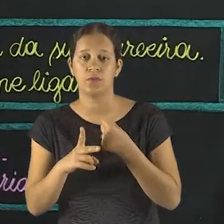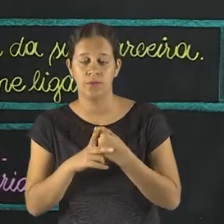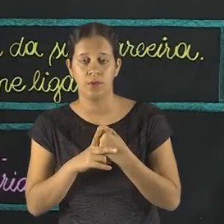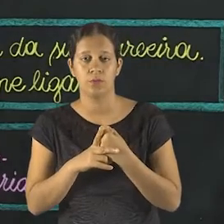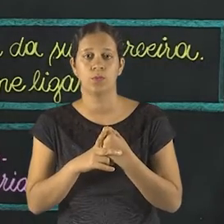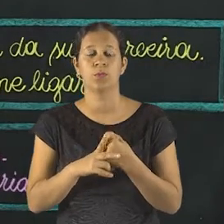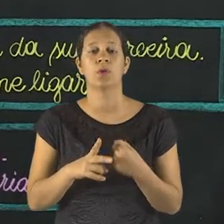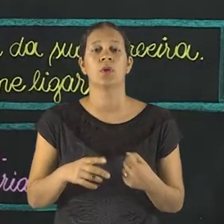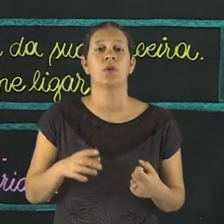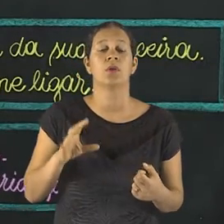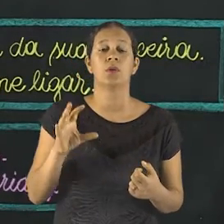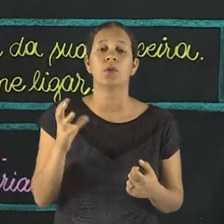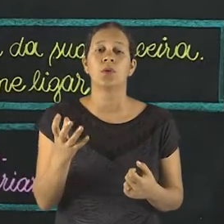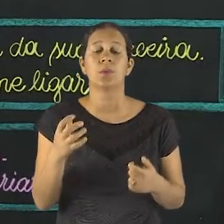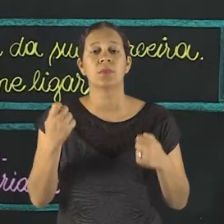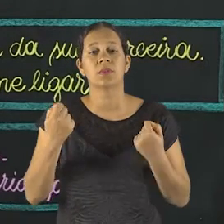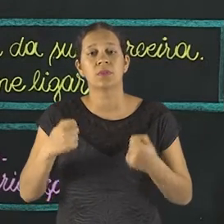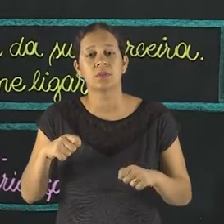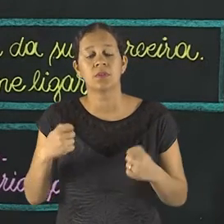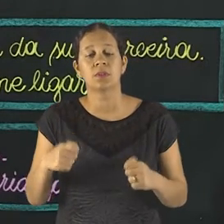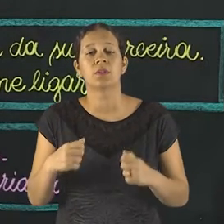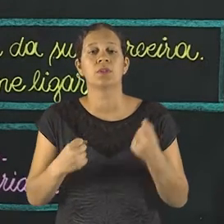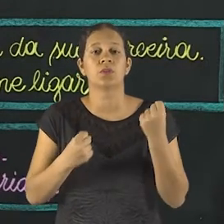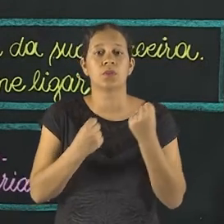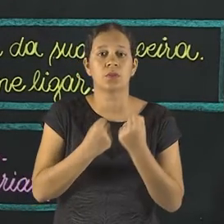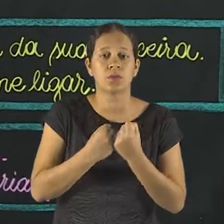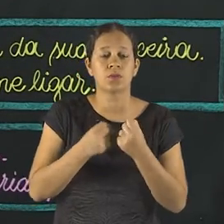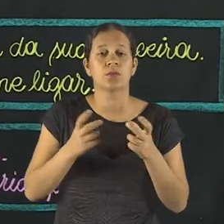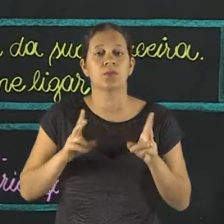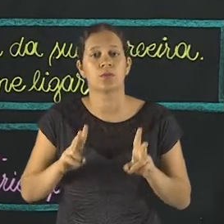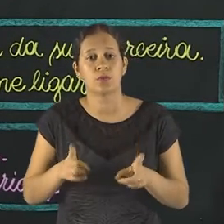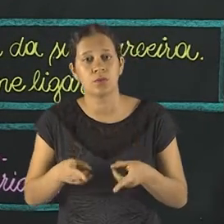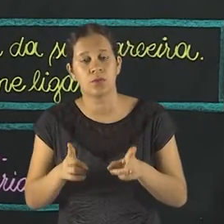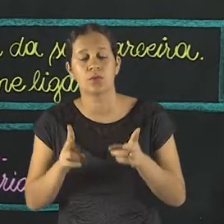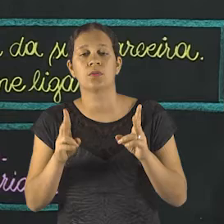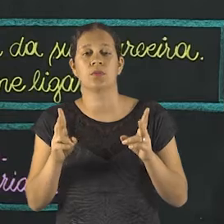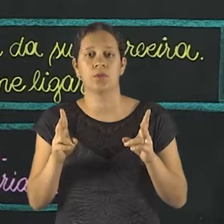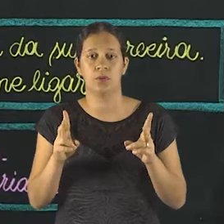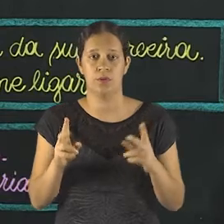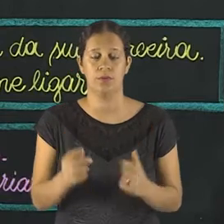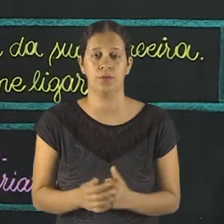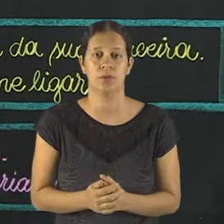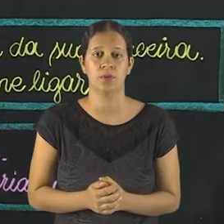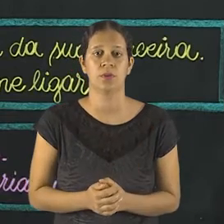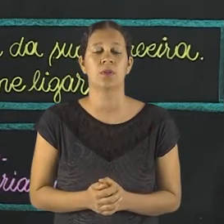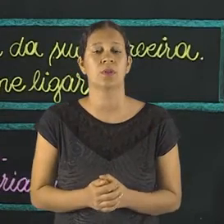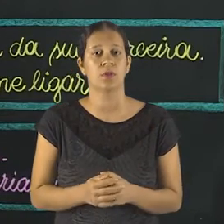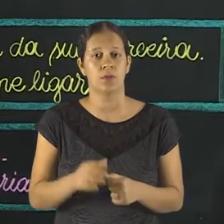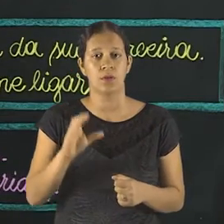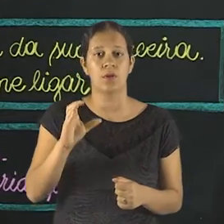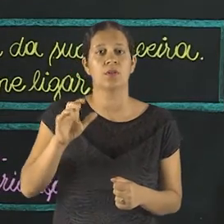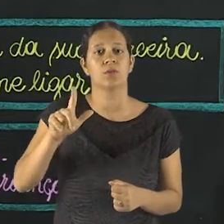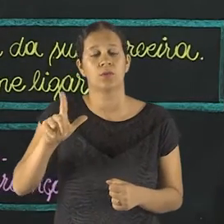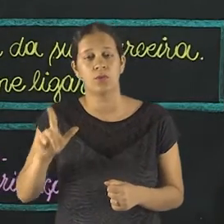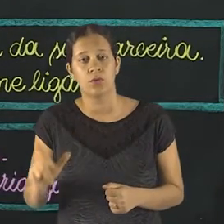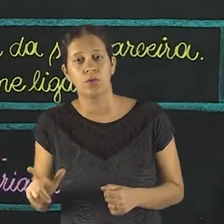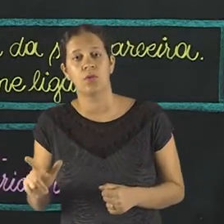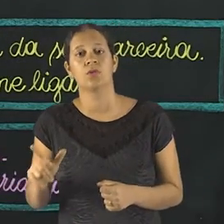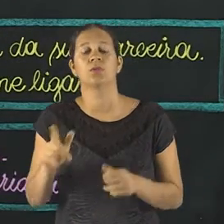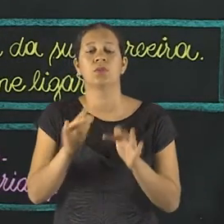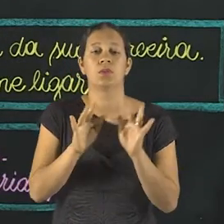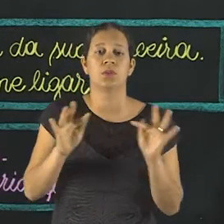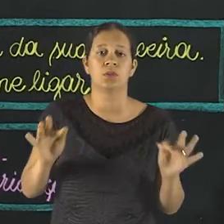dos modos. Precisando de apoio, pode me ligar. Continua tendo o valor condicional e ela é classificada como